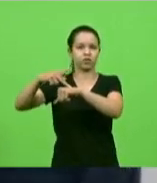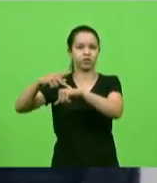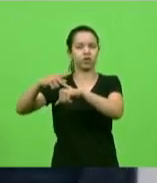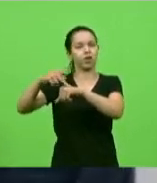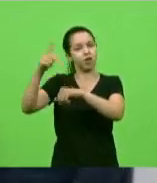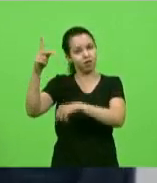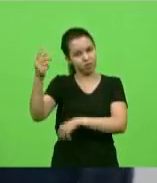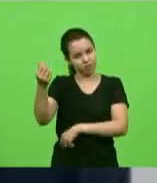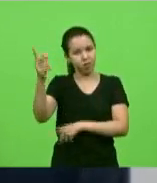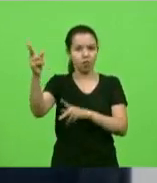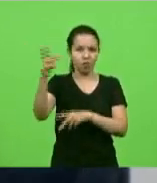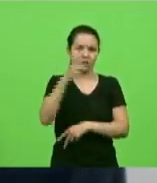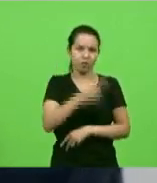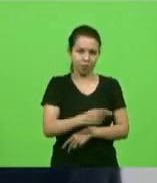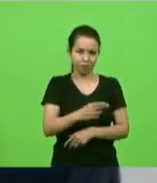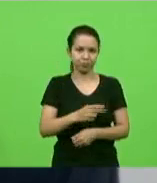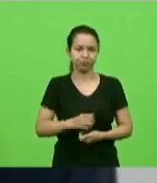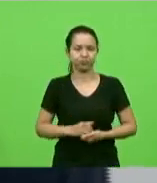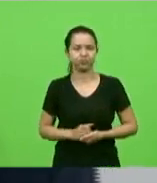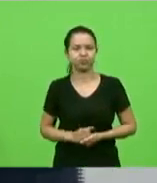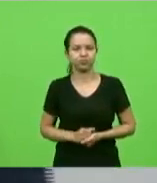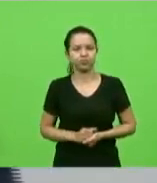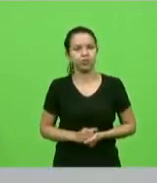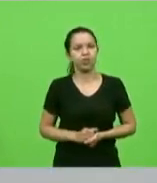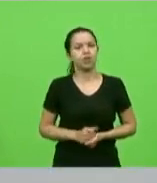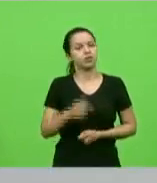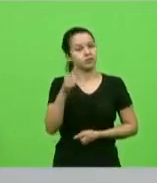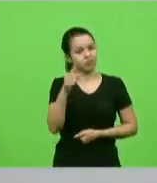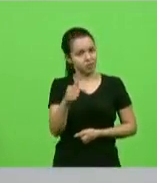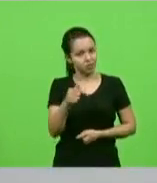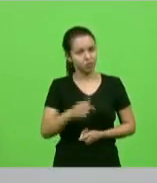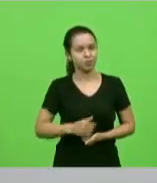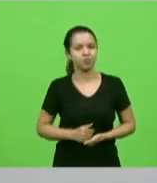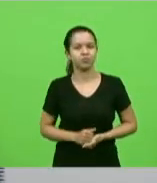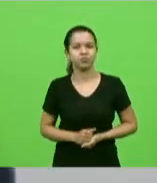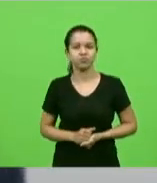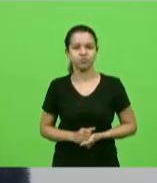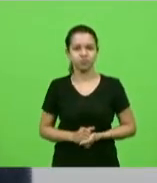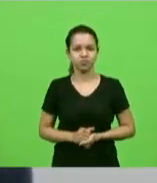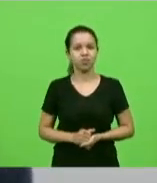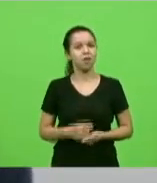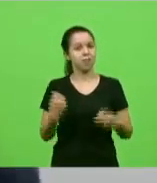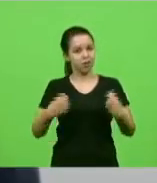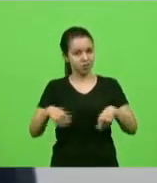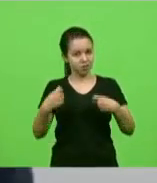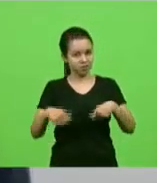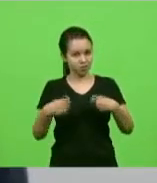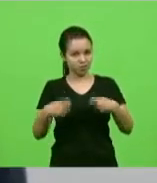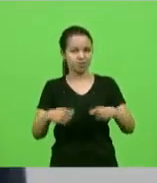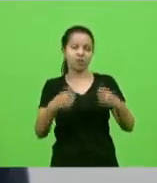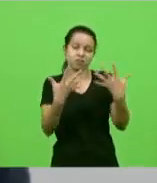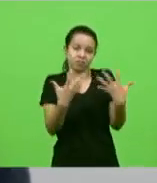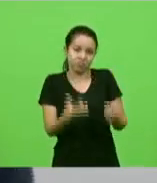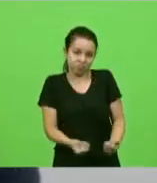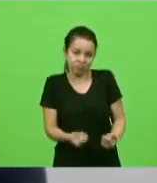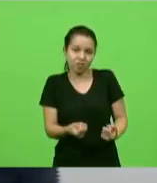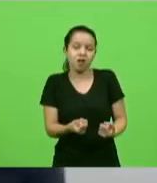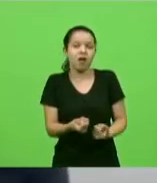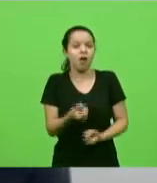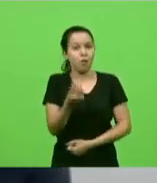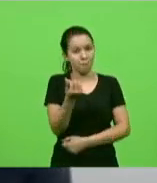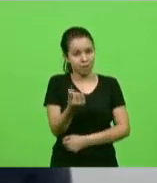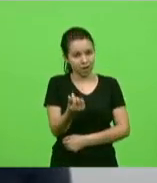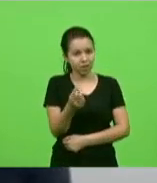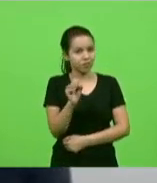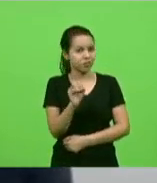preços vindos lá da China. Sete, da necessidade de submissão aos preços majorados, sob